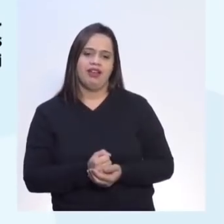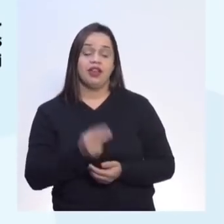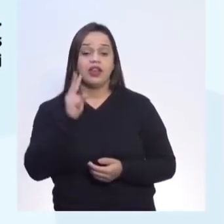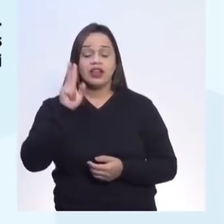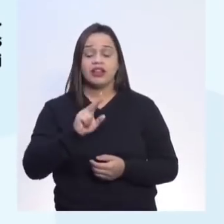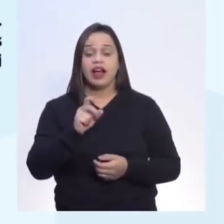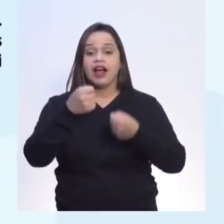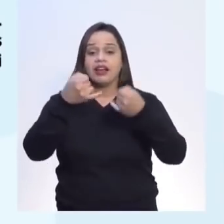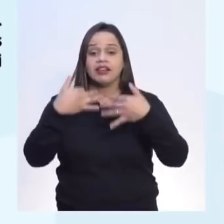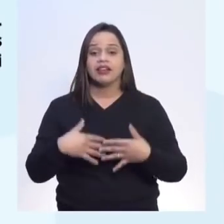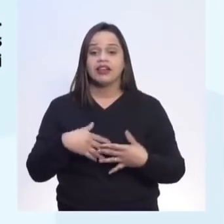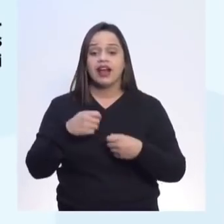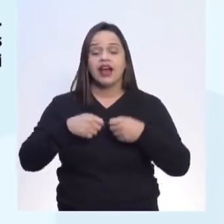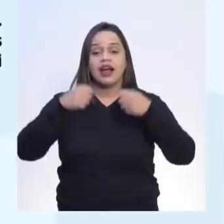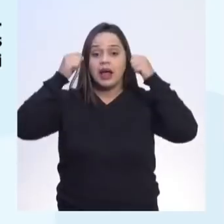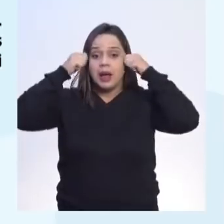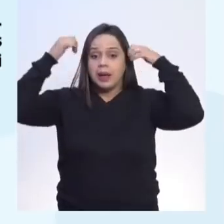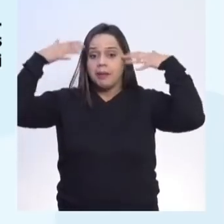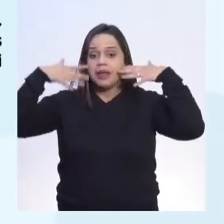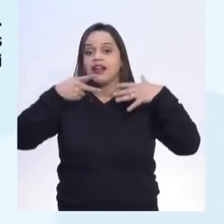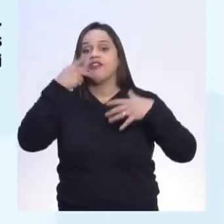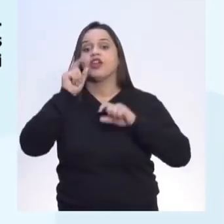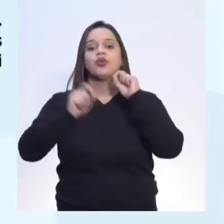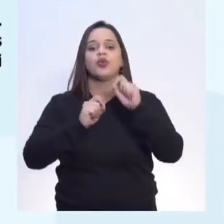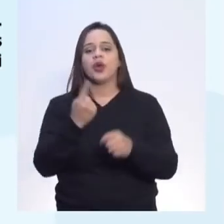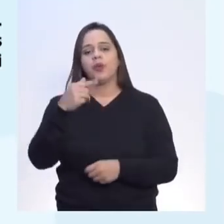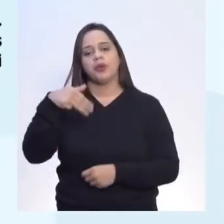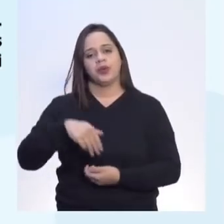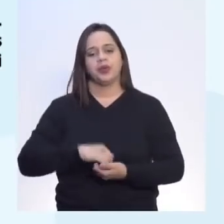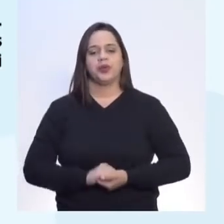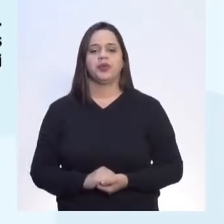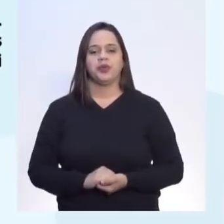está querendo dizer aí? Qual foi essa mensagem aí da Emília? 1 minutinho.